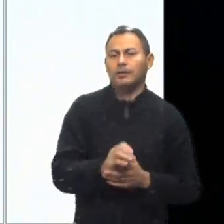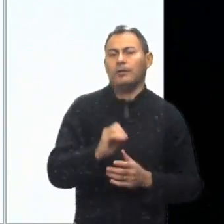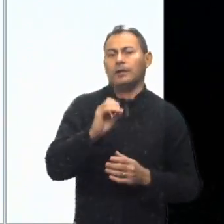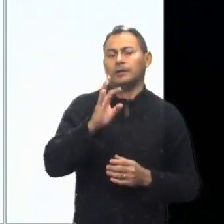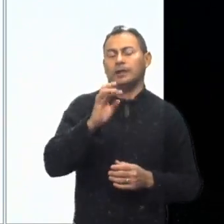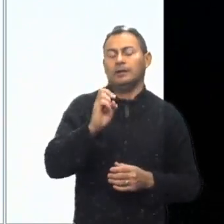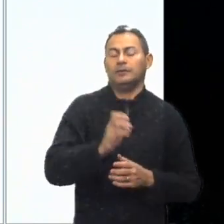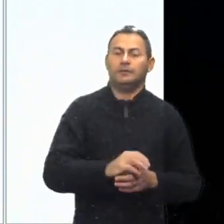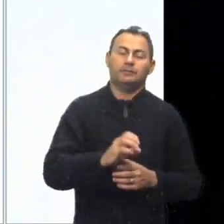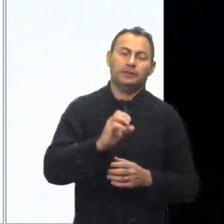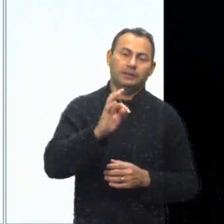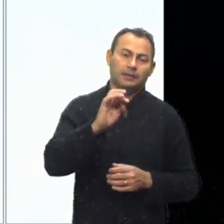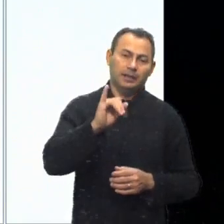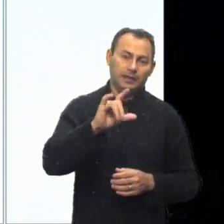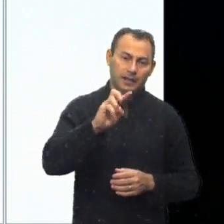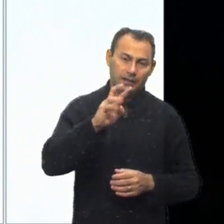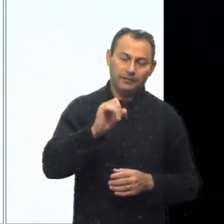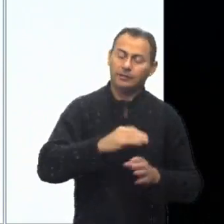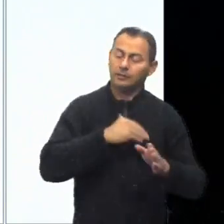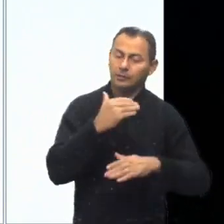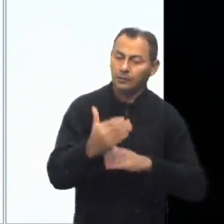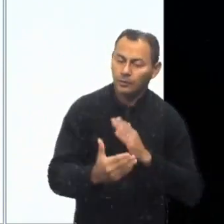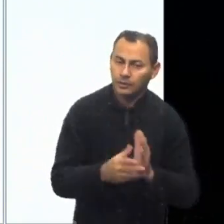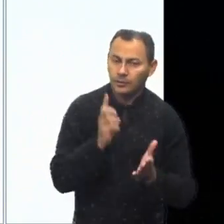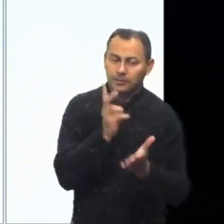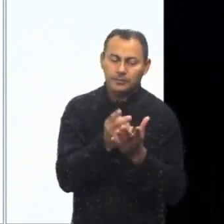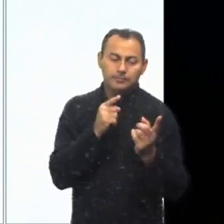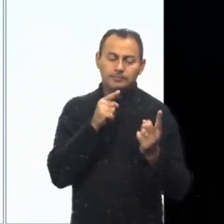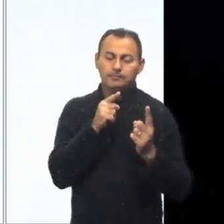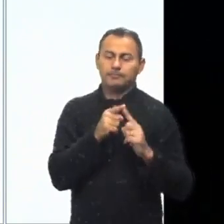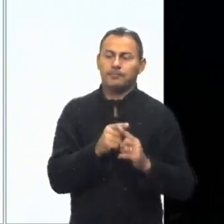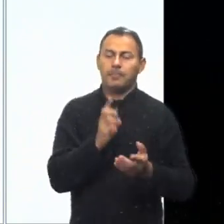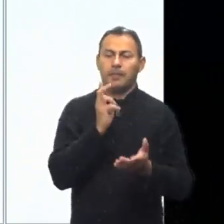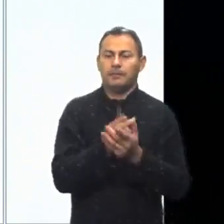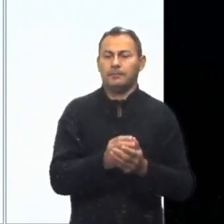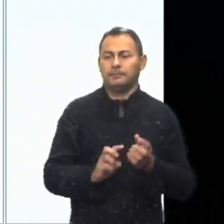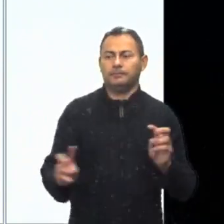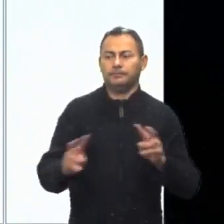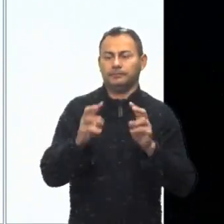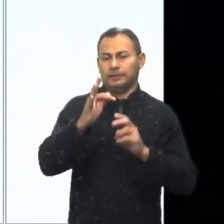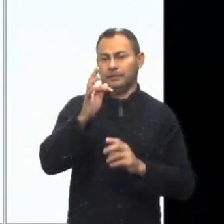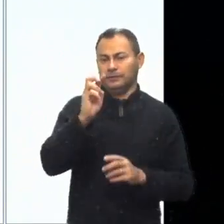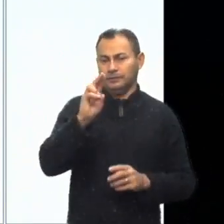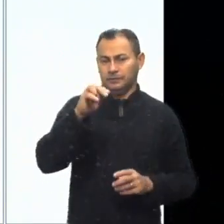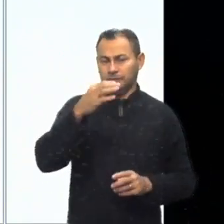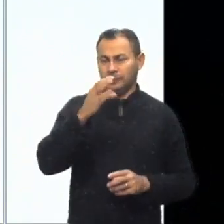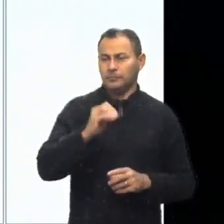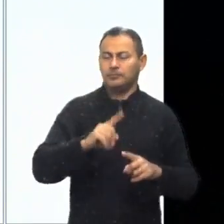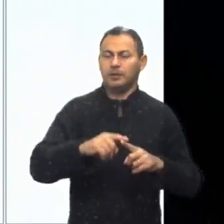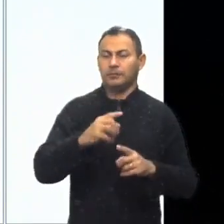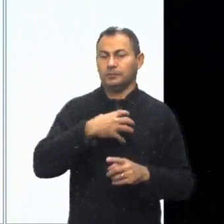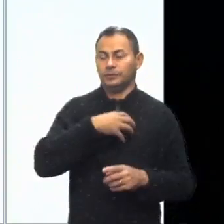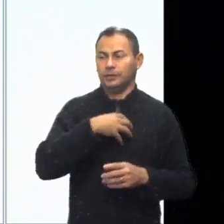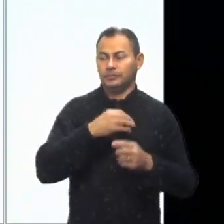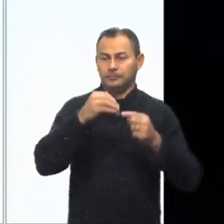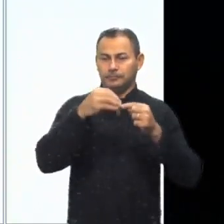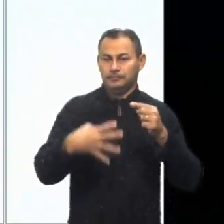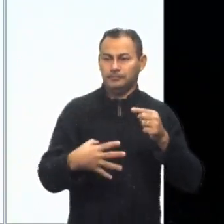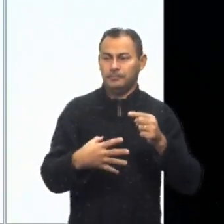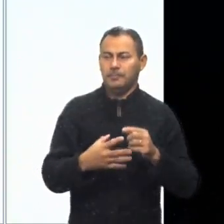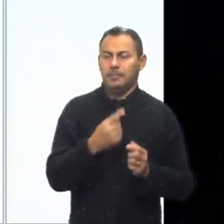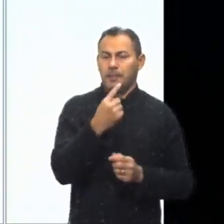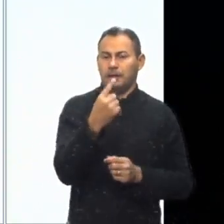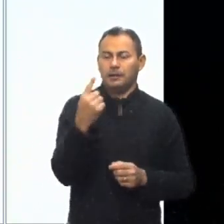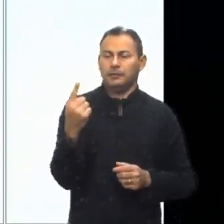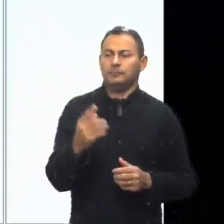Octave, o Scilab, o MATLAB. Todos eles têm a mesma função, o mesmo princípio de funcionamento. Só que o jeito de programar